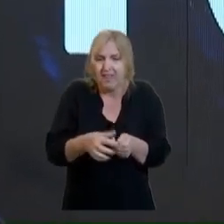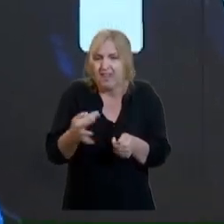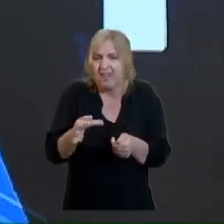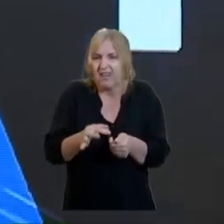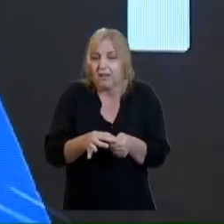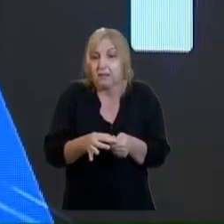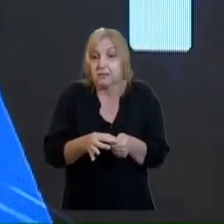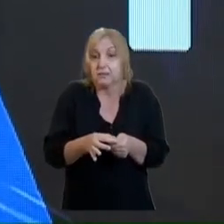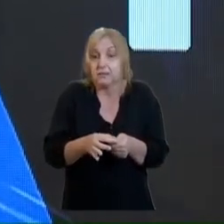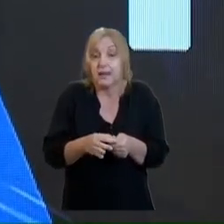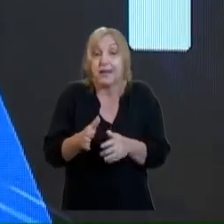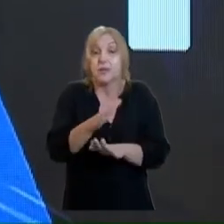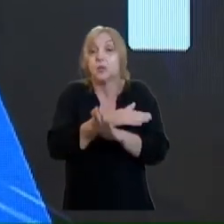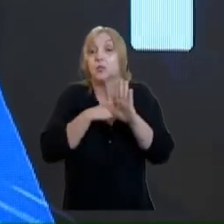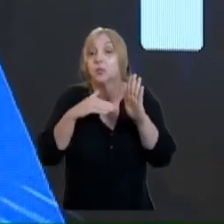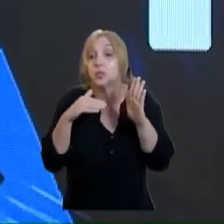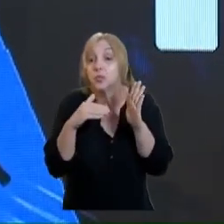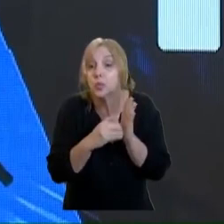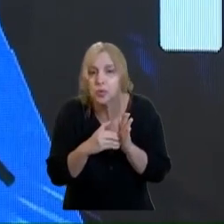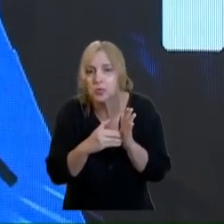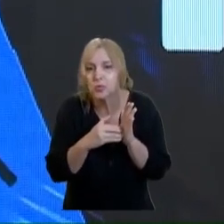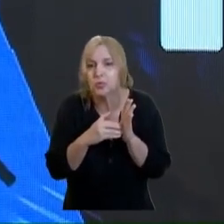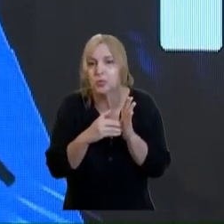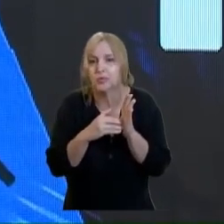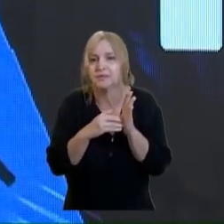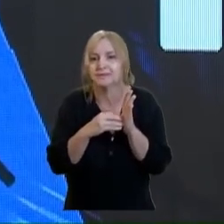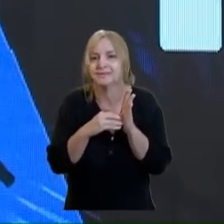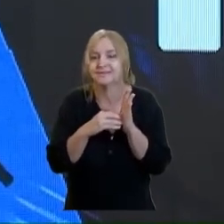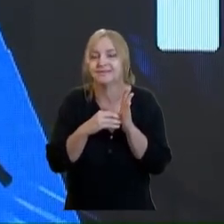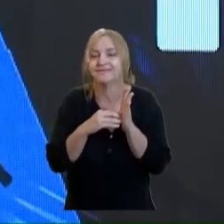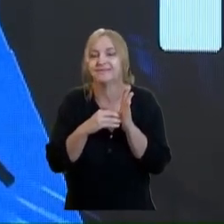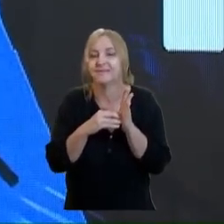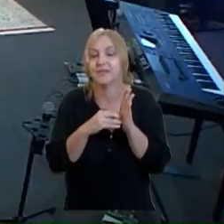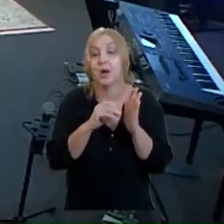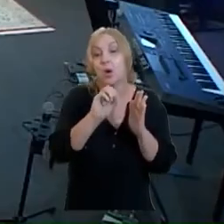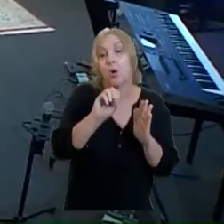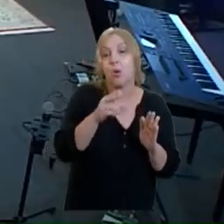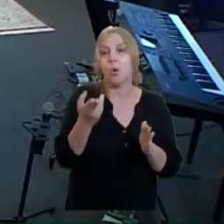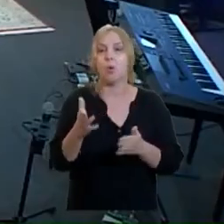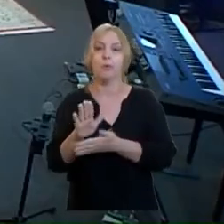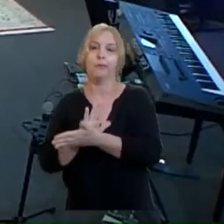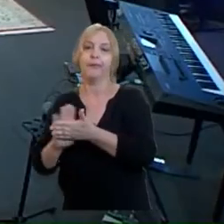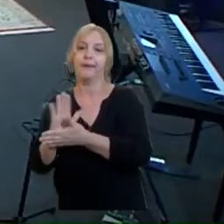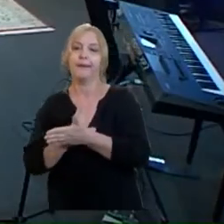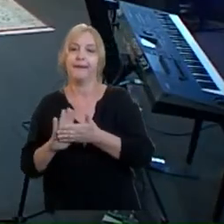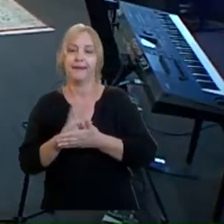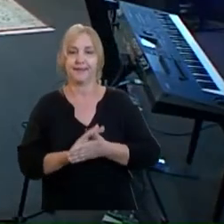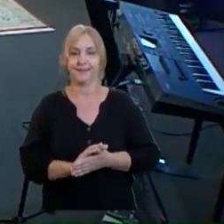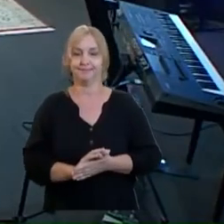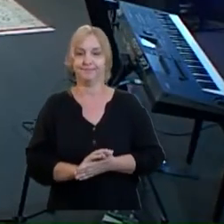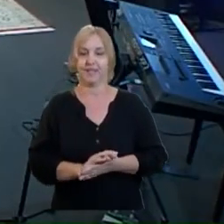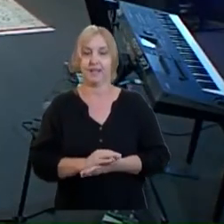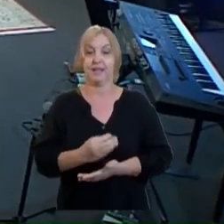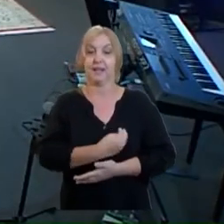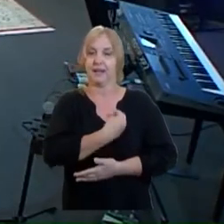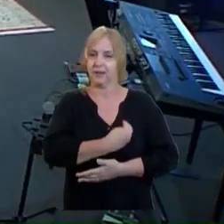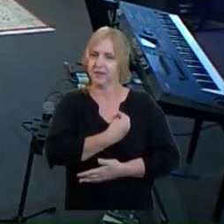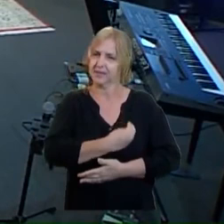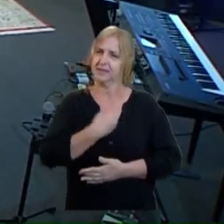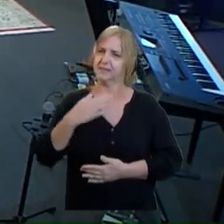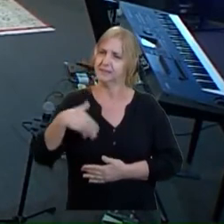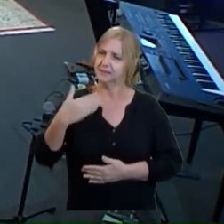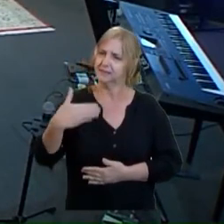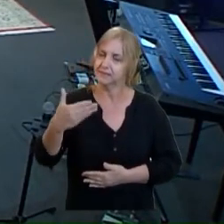todos, é esse carimbo. É tudo ou é nada. A nossa caminhada traz